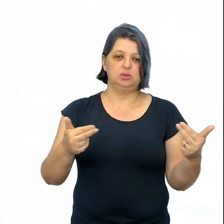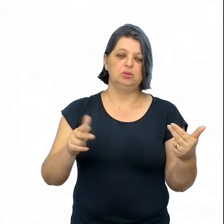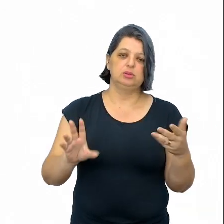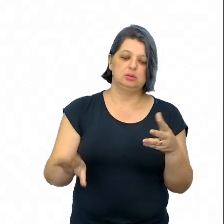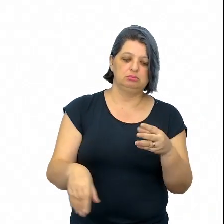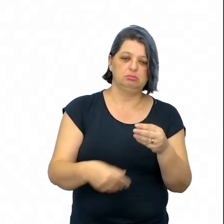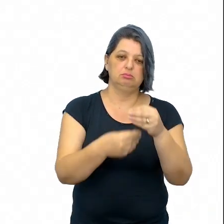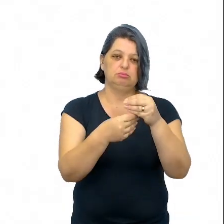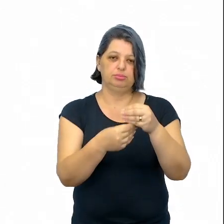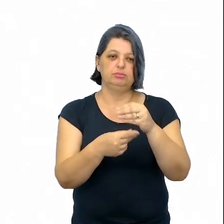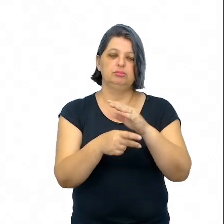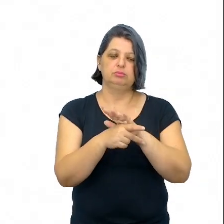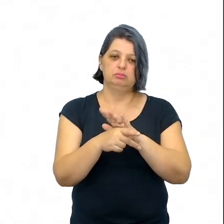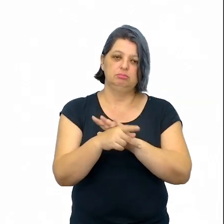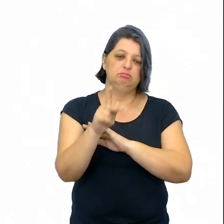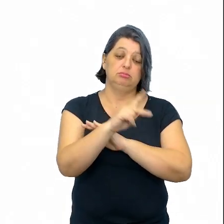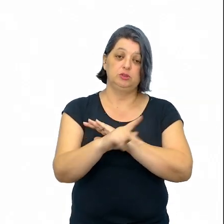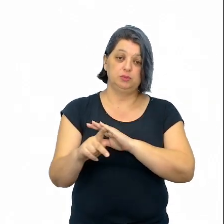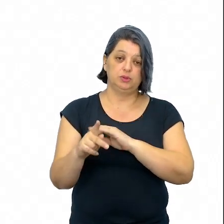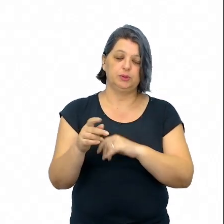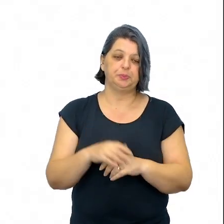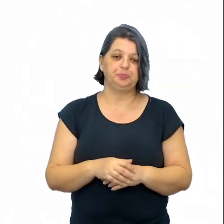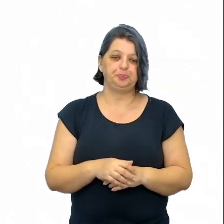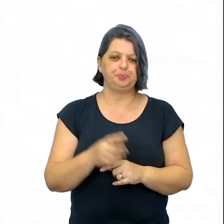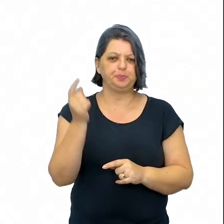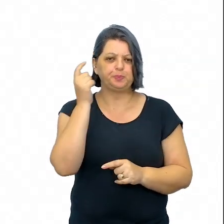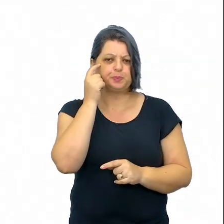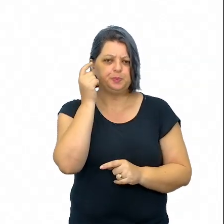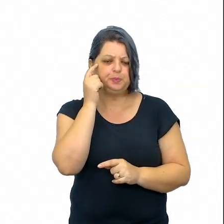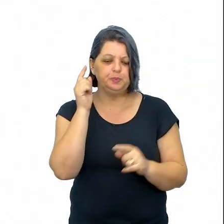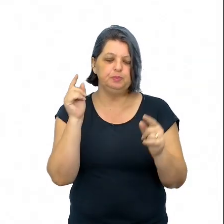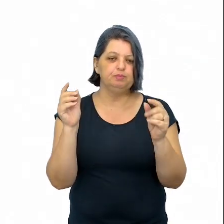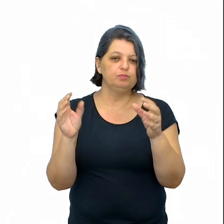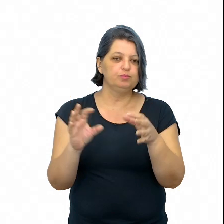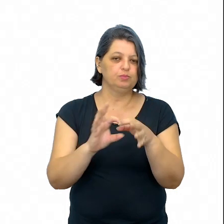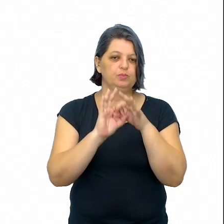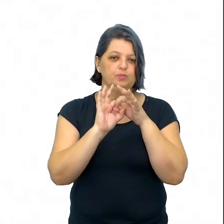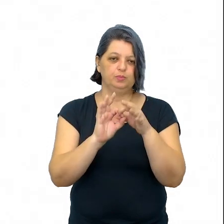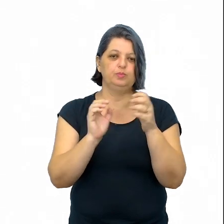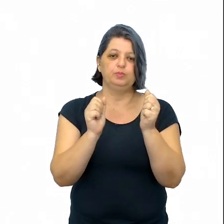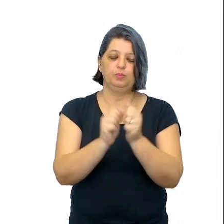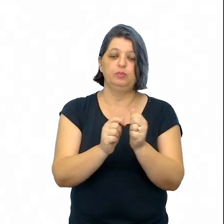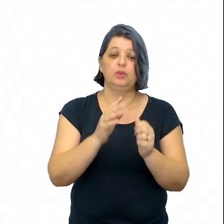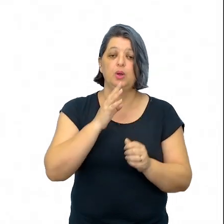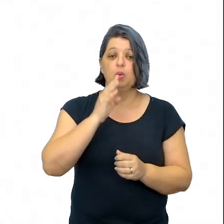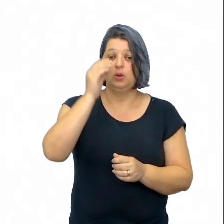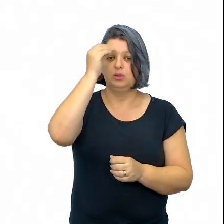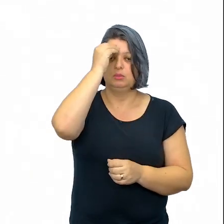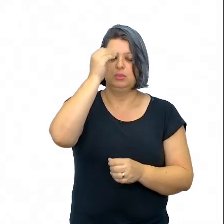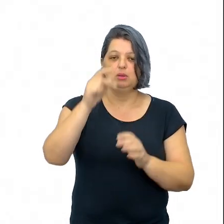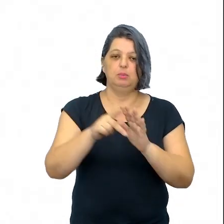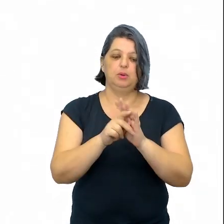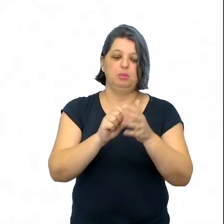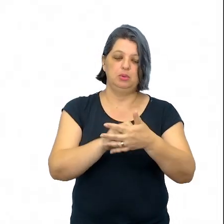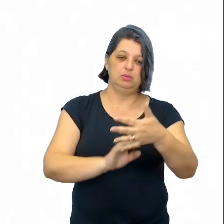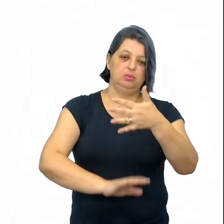formação do professor. Então, ele vai conseguir pensar junto. Ou seja, esse conhecimento curricular é